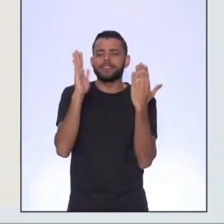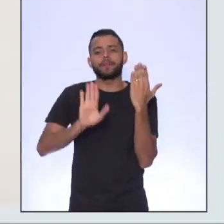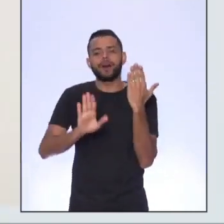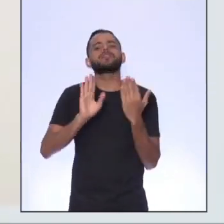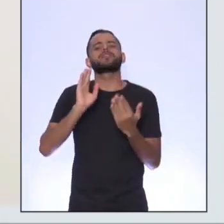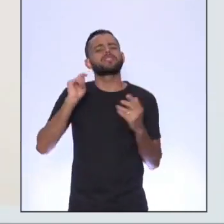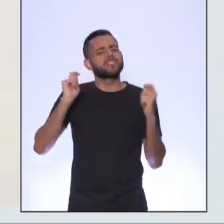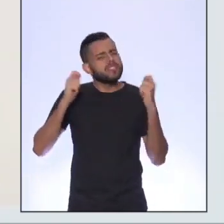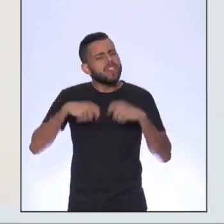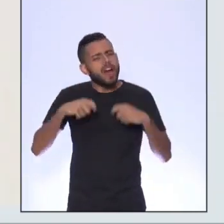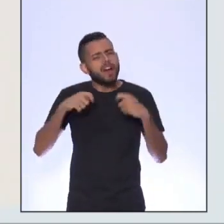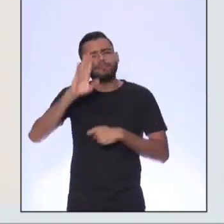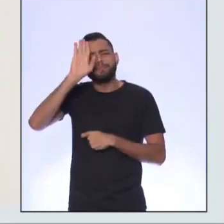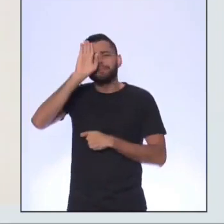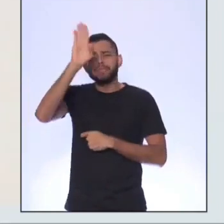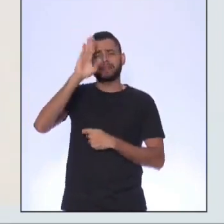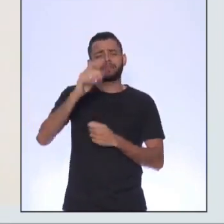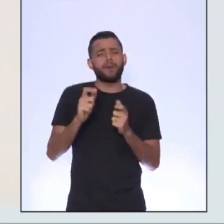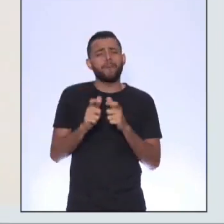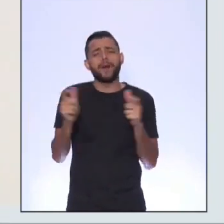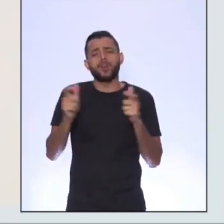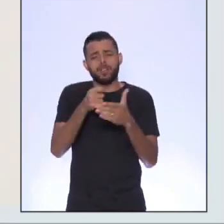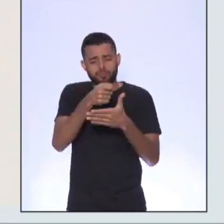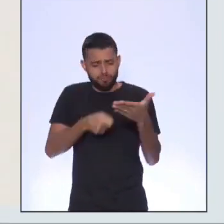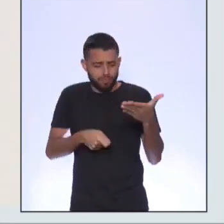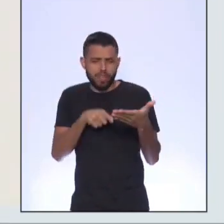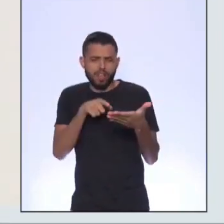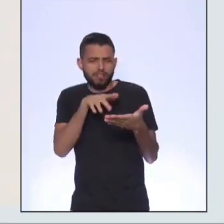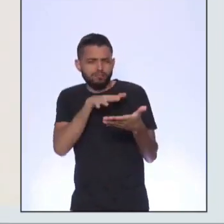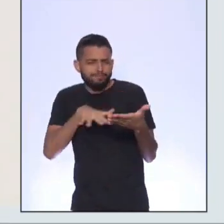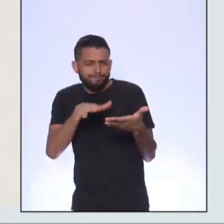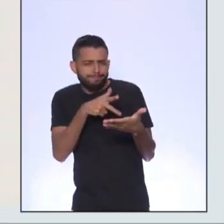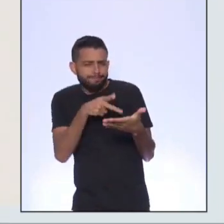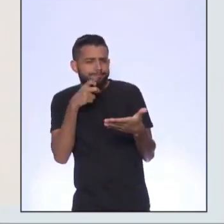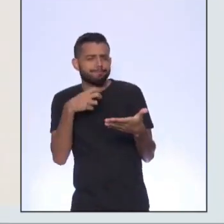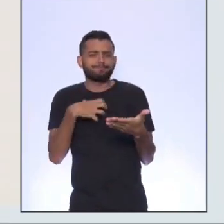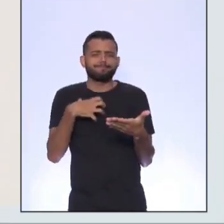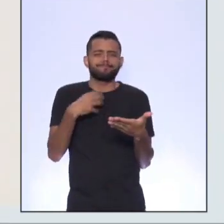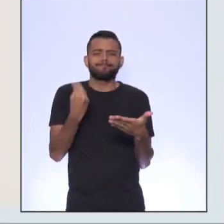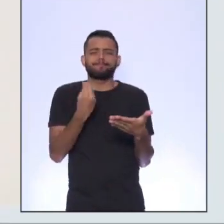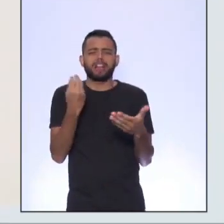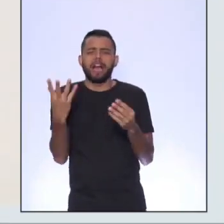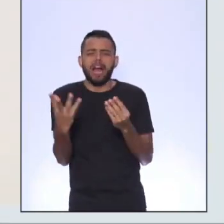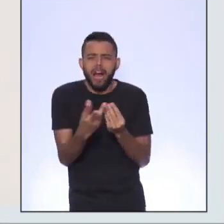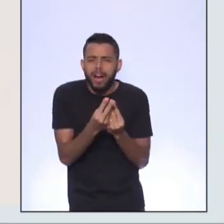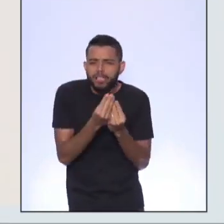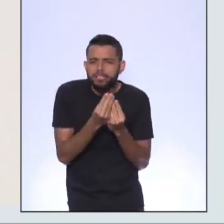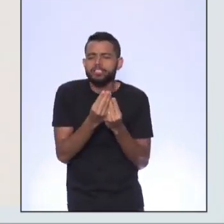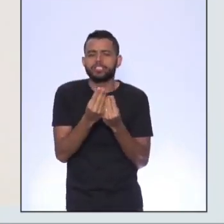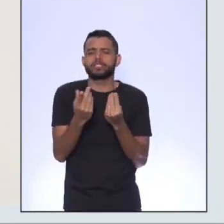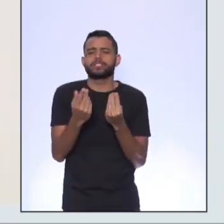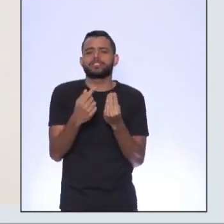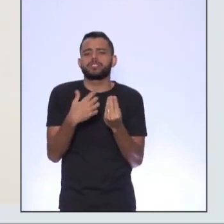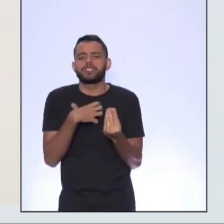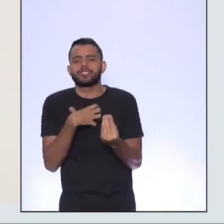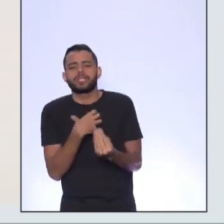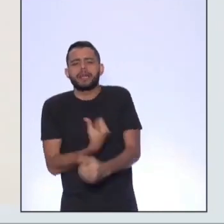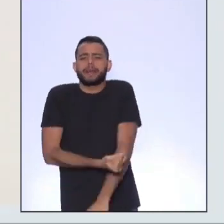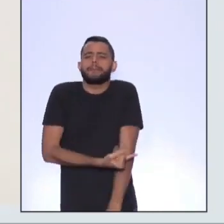que predomina. Se é o lado artístico, ou seja, o processo emotivo,